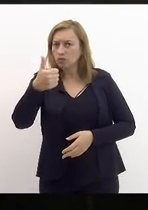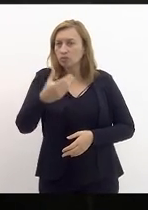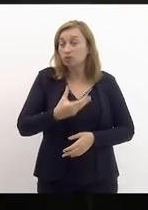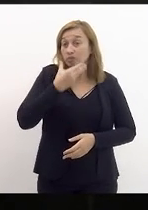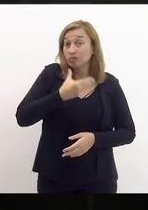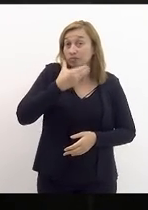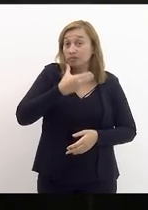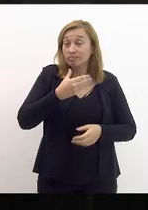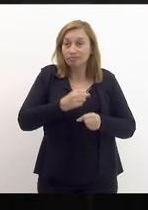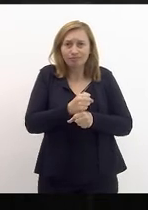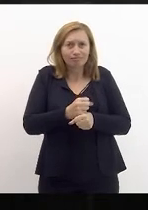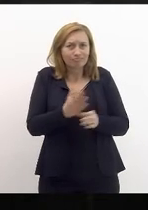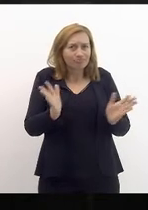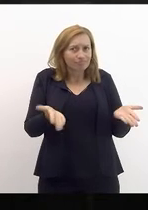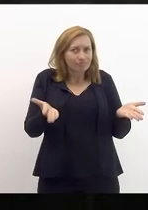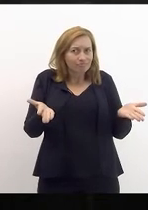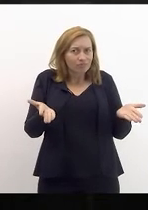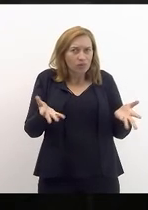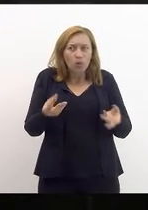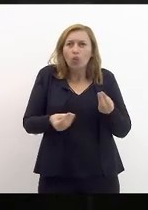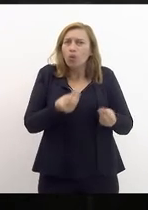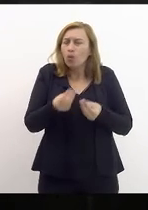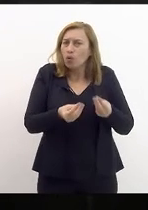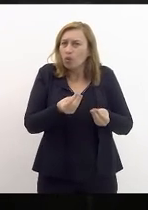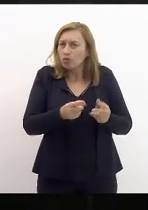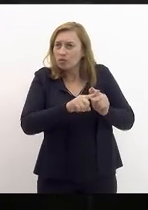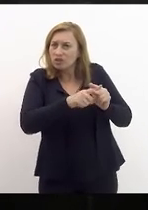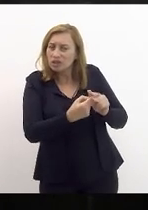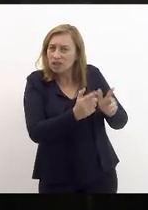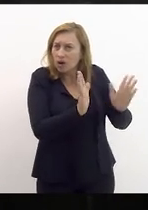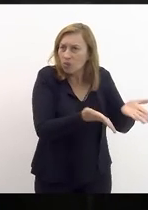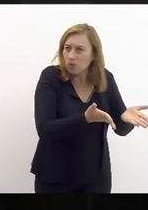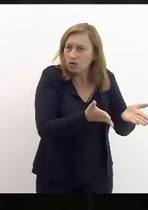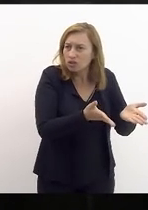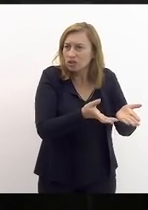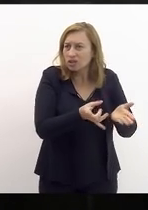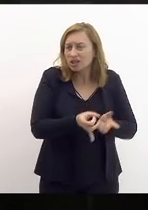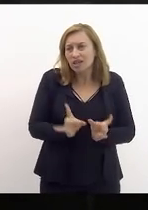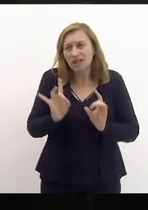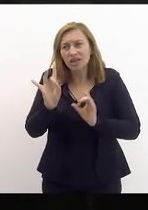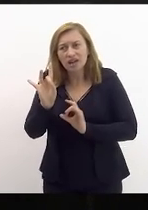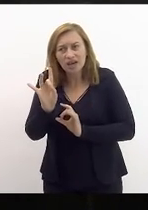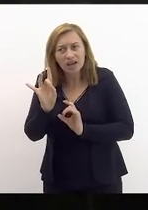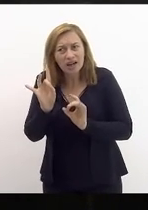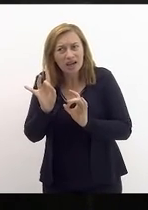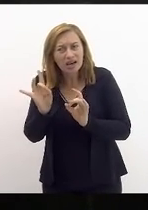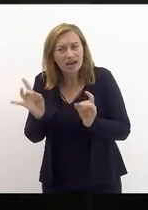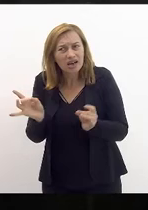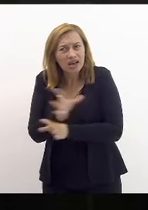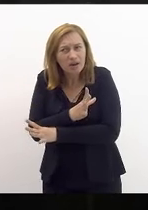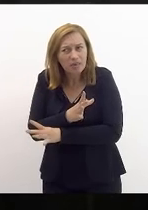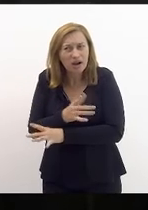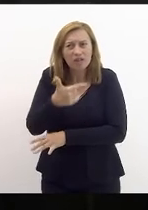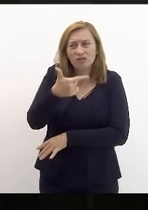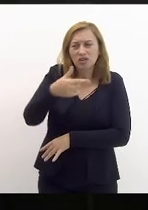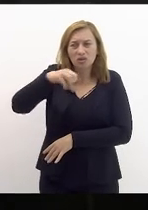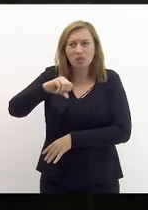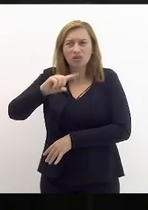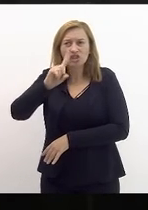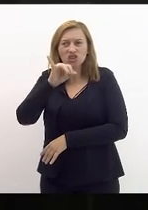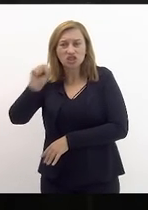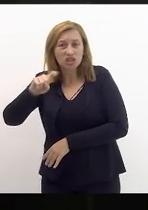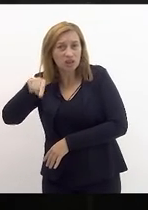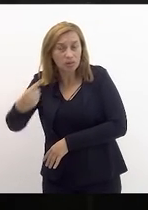ano que é possível ser regulamentar hoje para acabar 29 dias depois então acredito